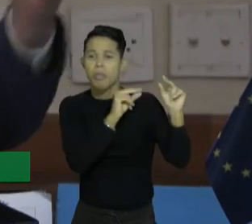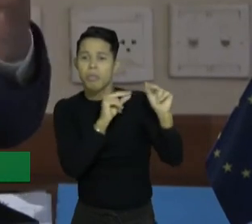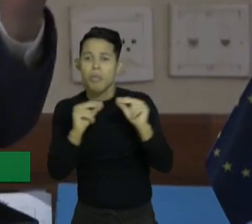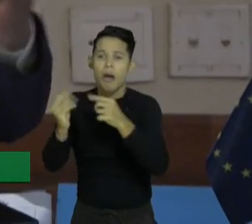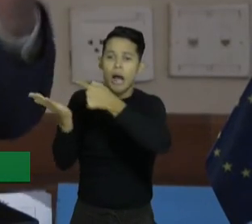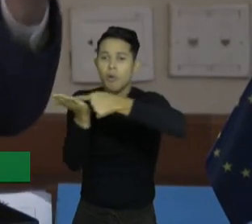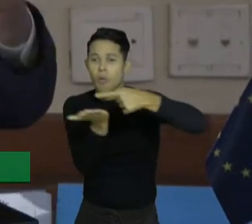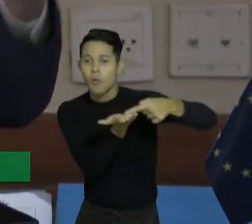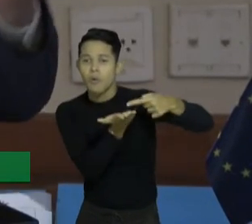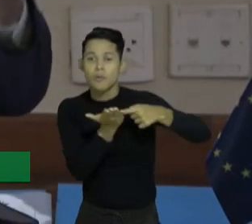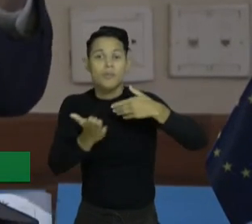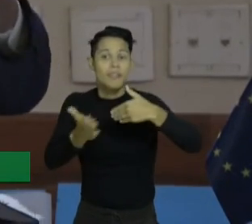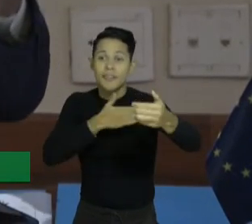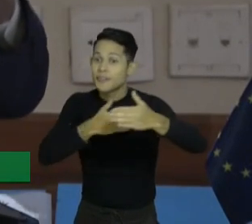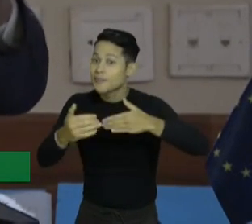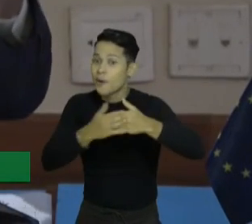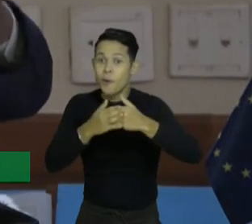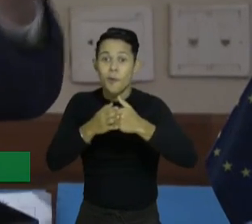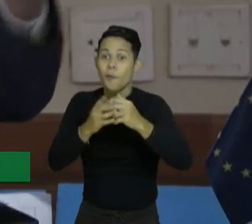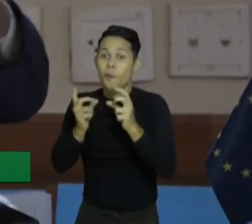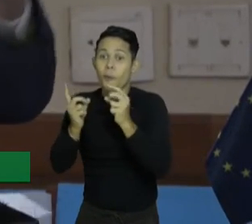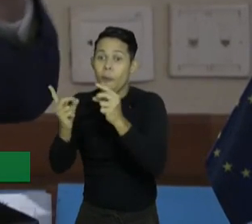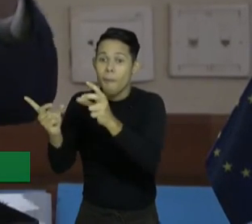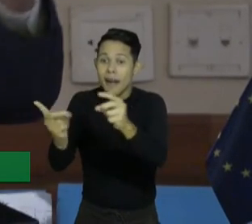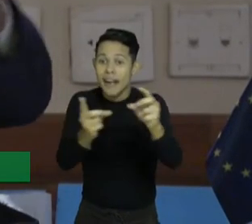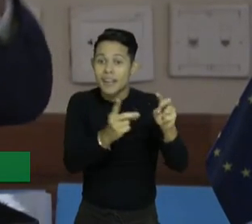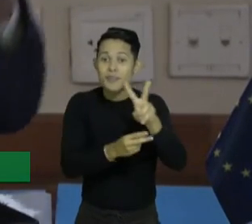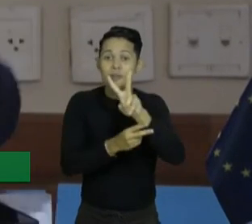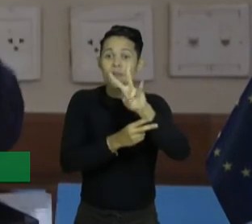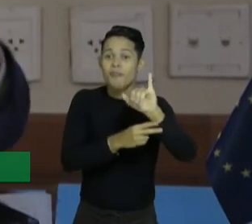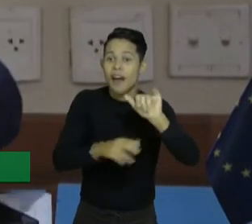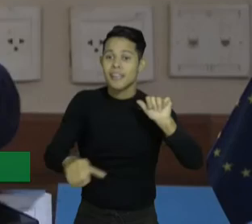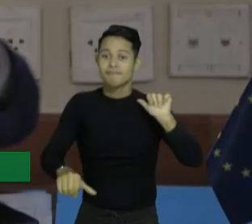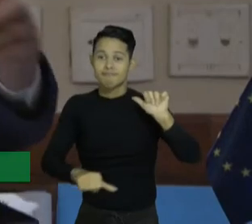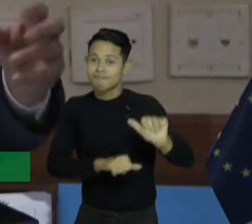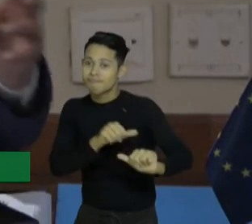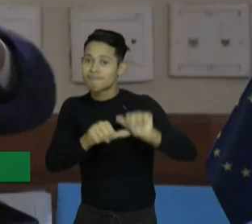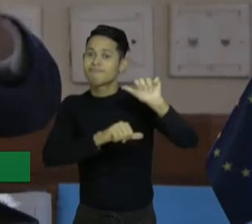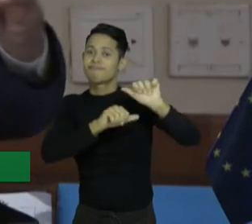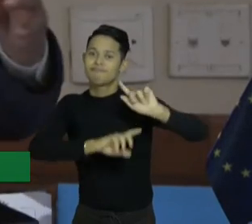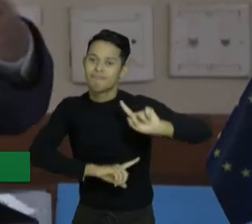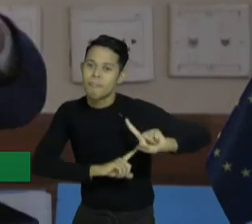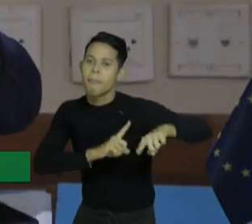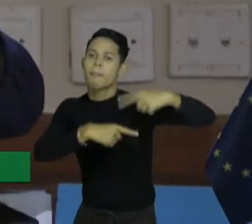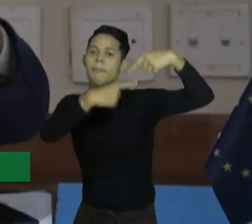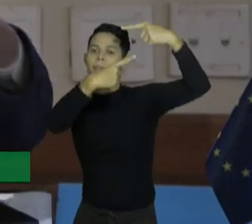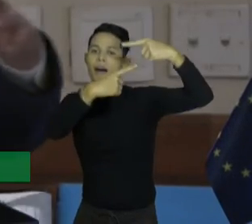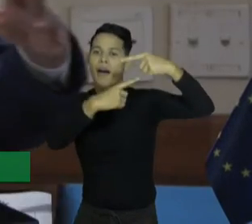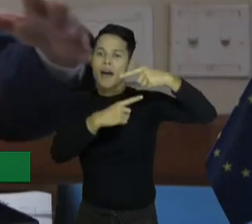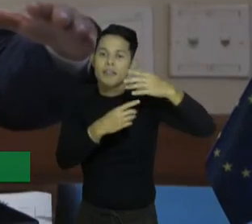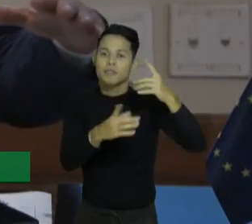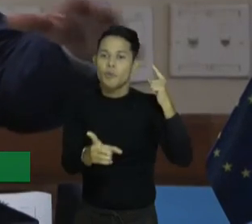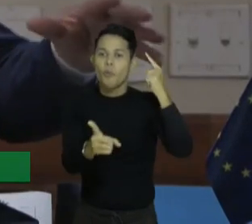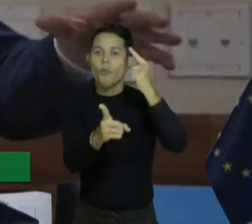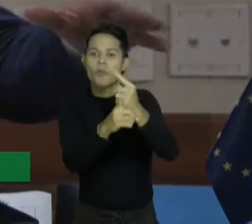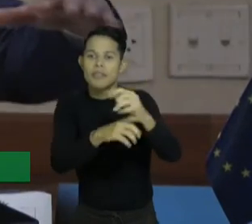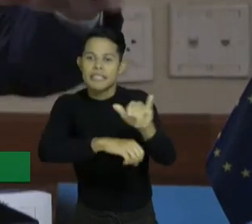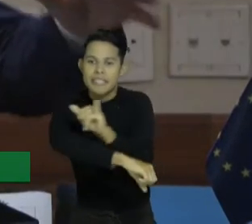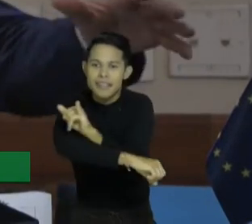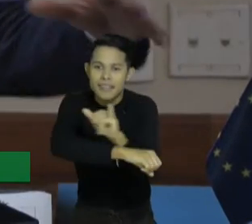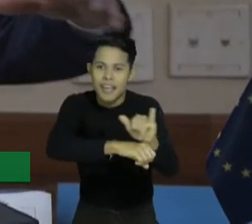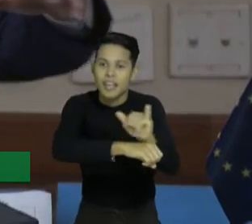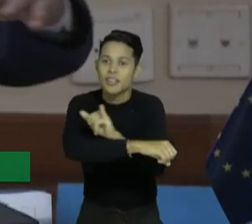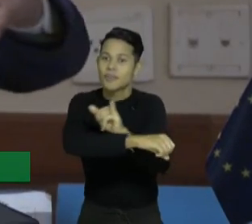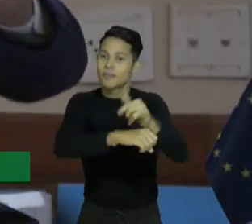comércio vai se ajustando vai se a aperfeiçoando vai encontrando mecanismos para se